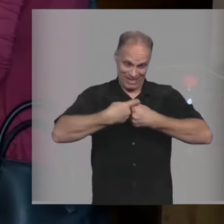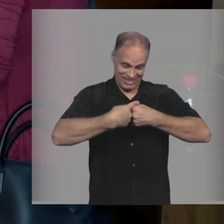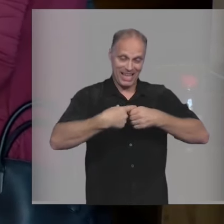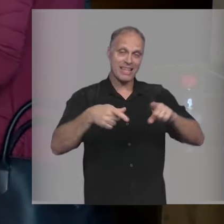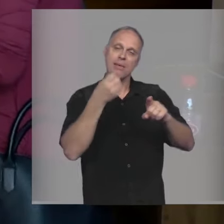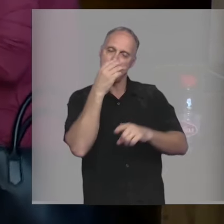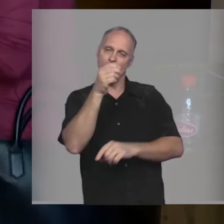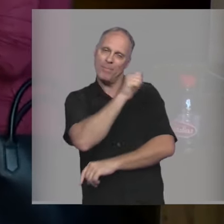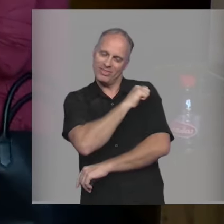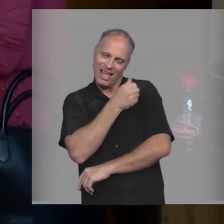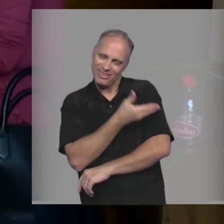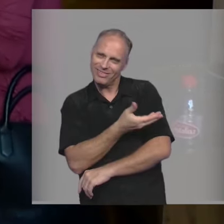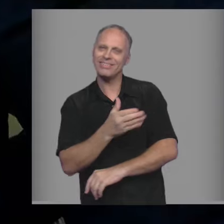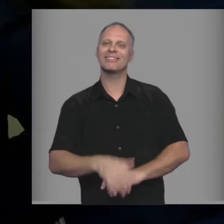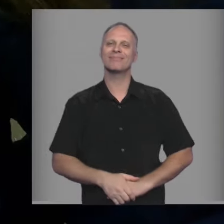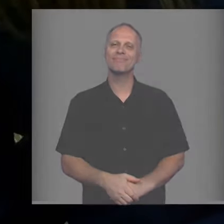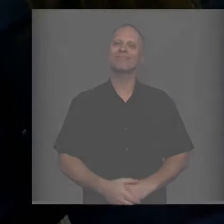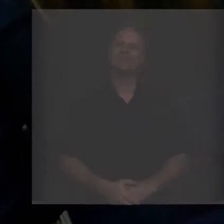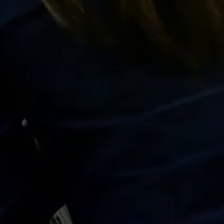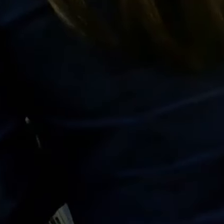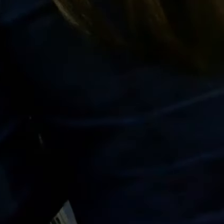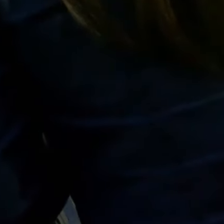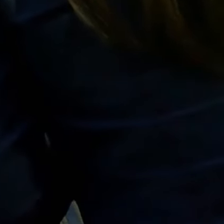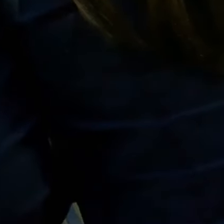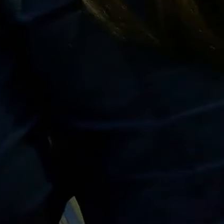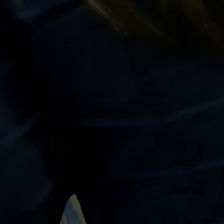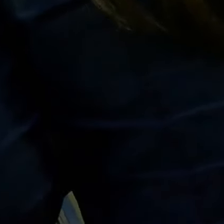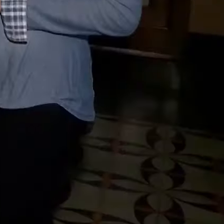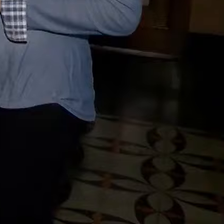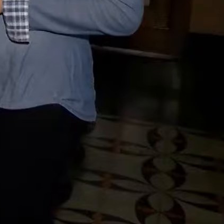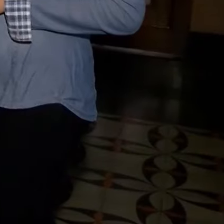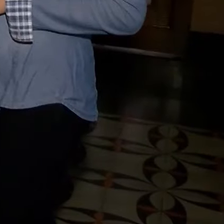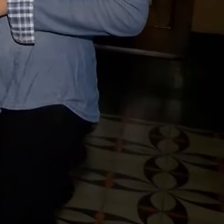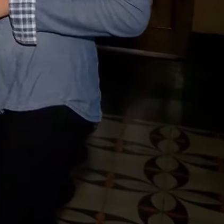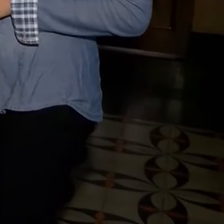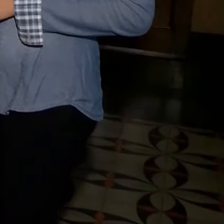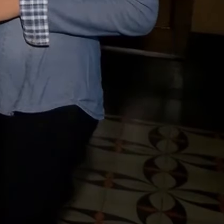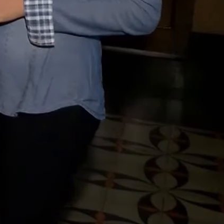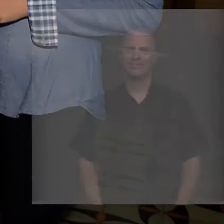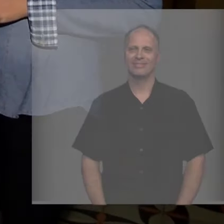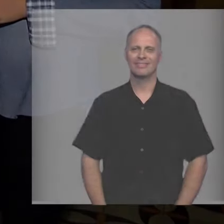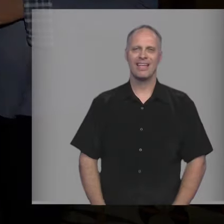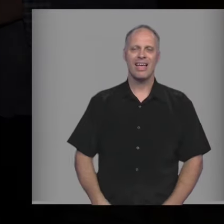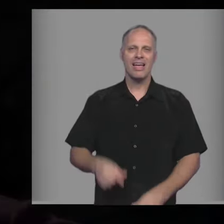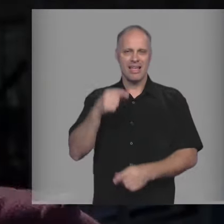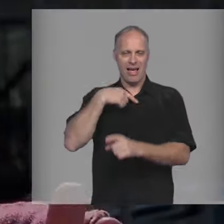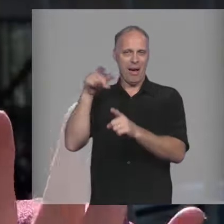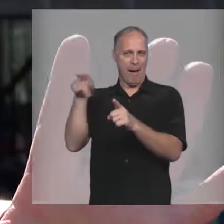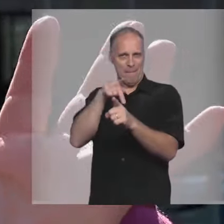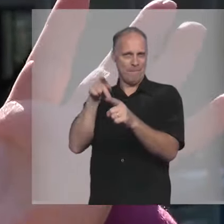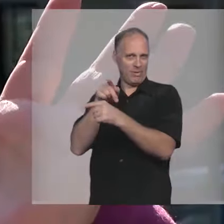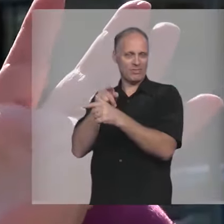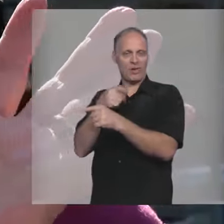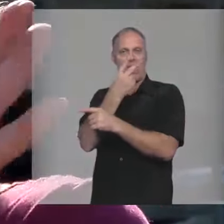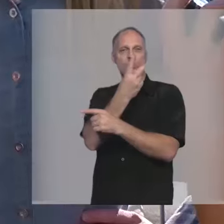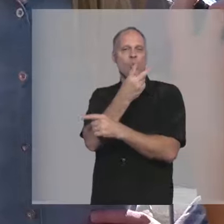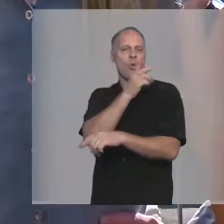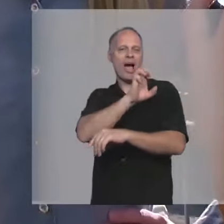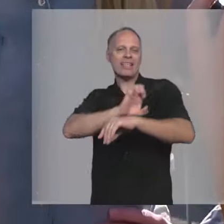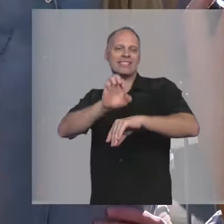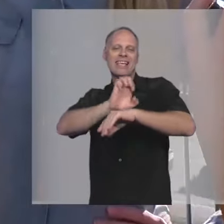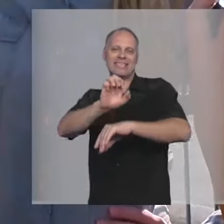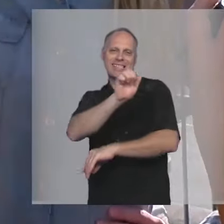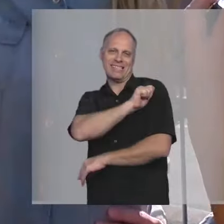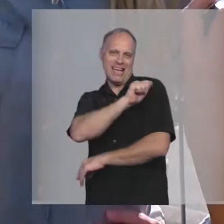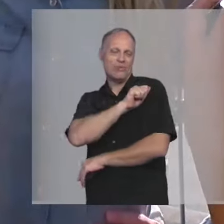para os acadêmicos. O uma professora e